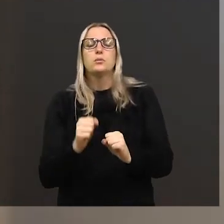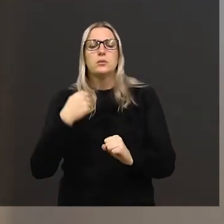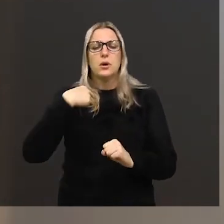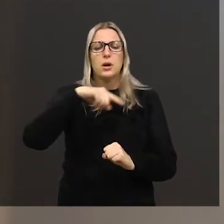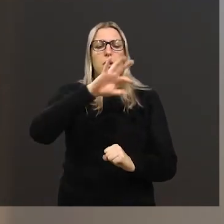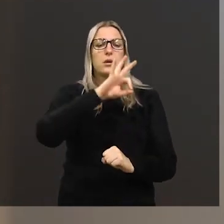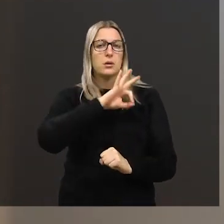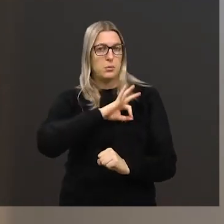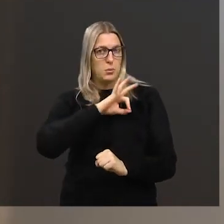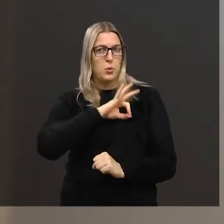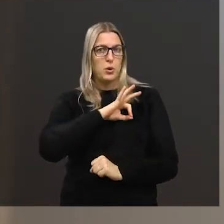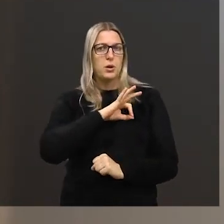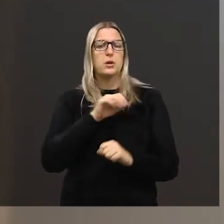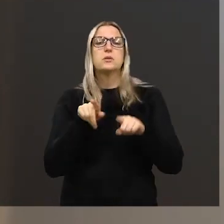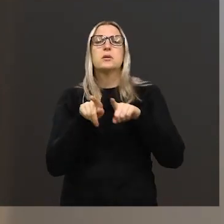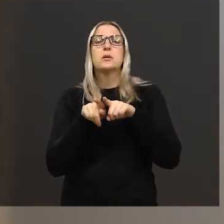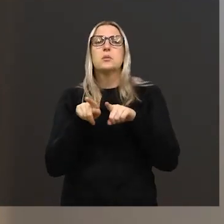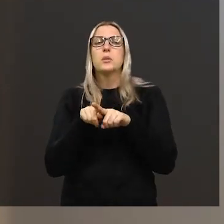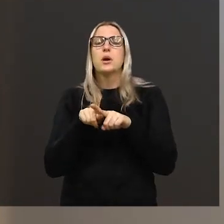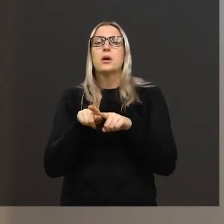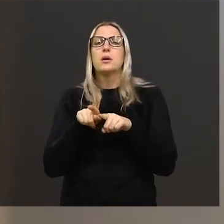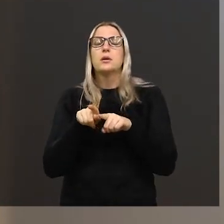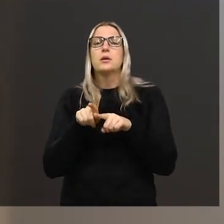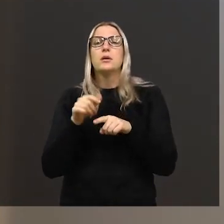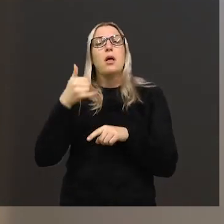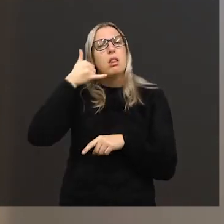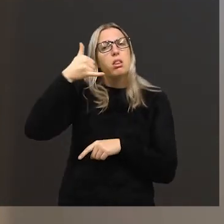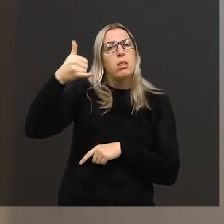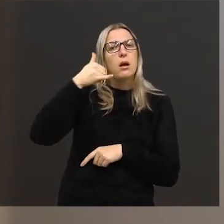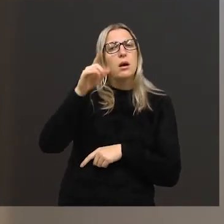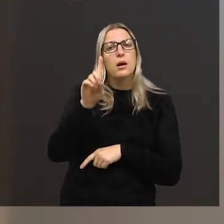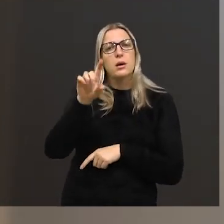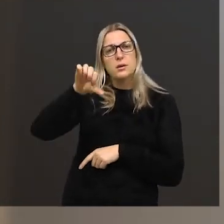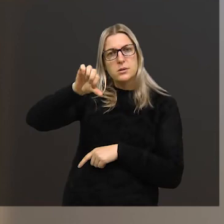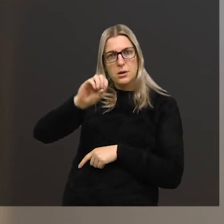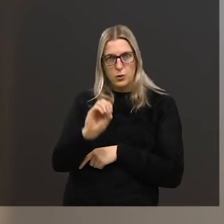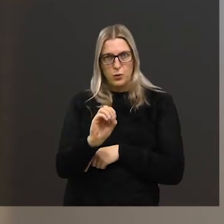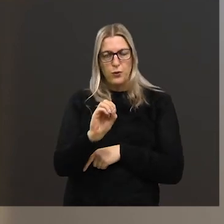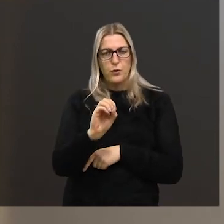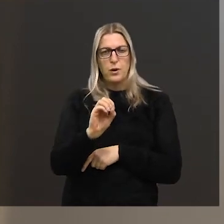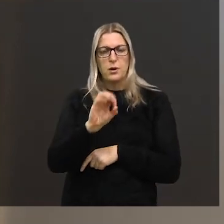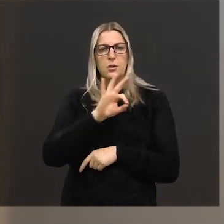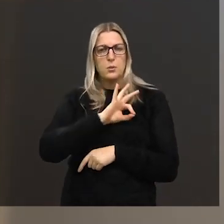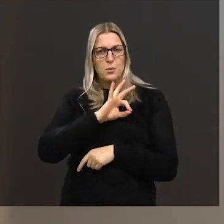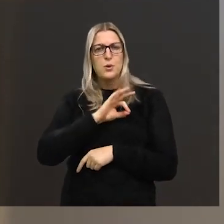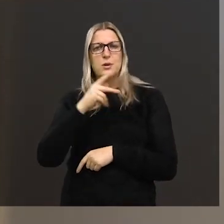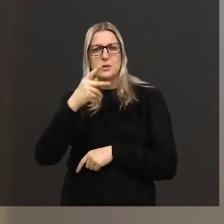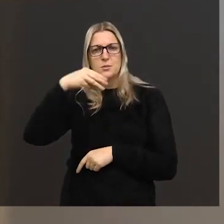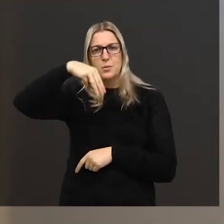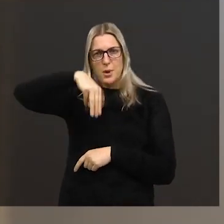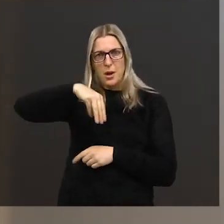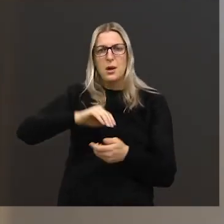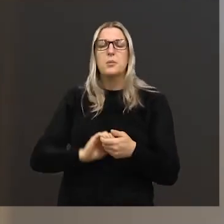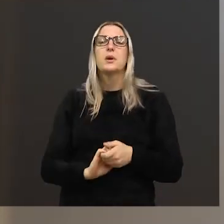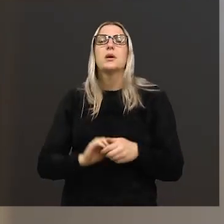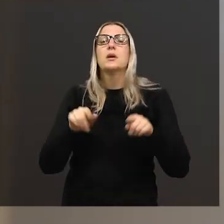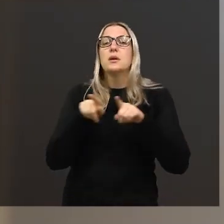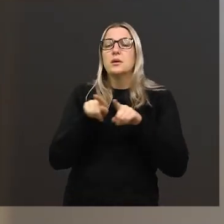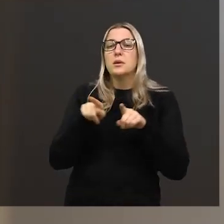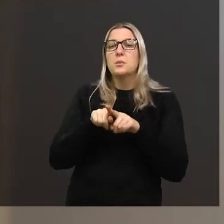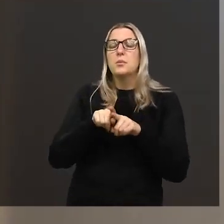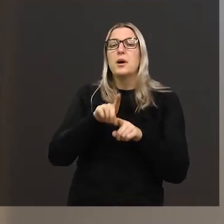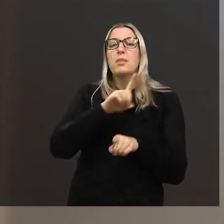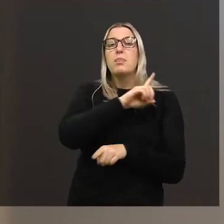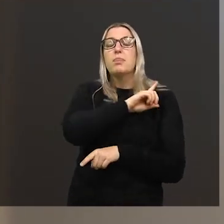aquele agressor do lar. Ela pode buscar a delegacia de polícia, ela pode buscar o 190, a Brigada Militar, que a Brigada